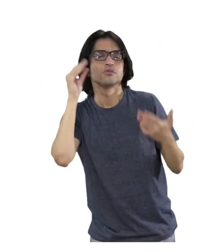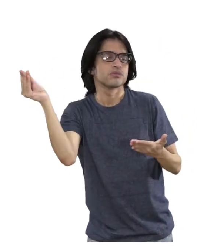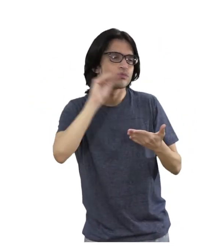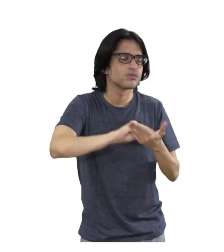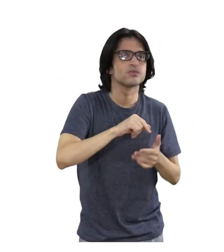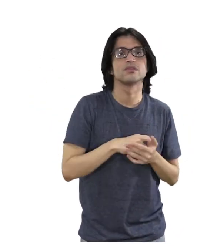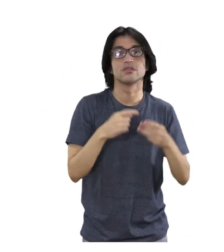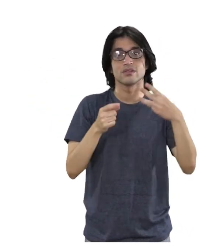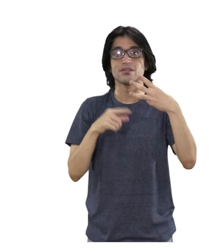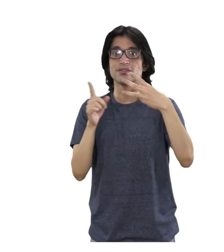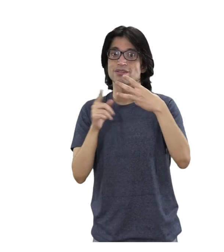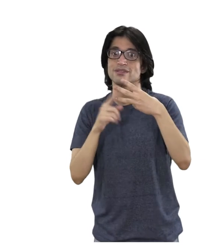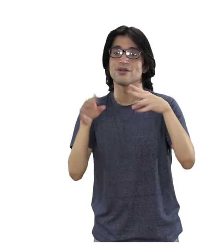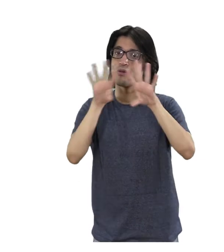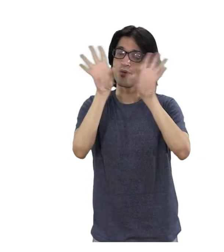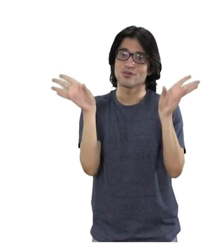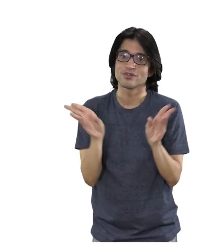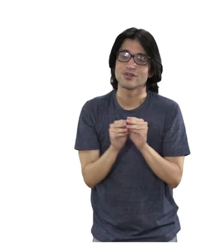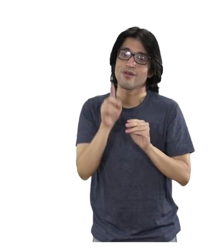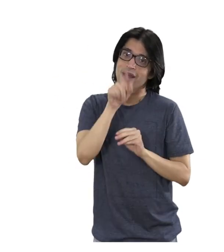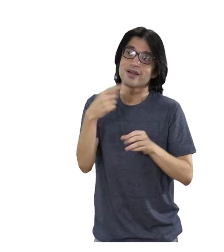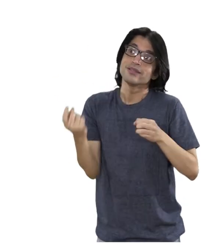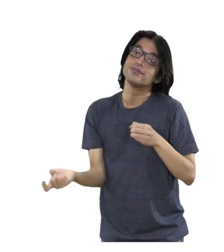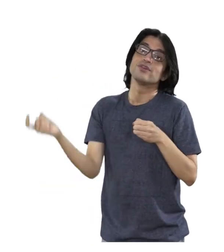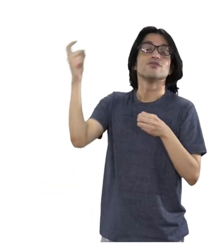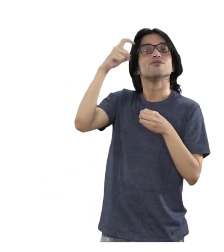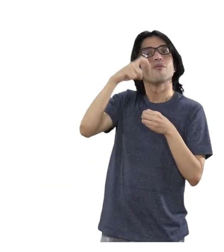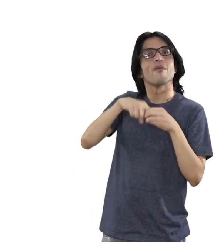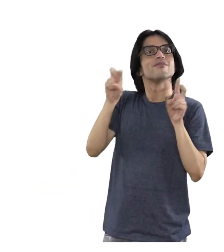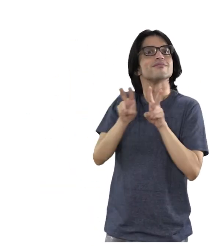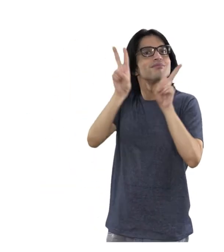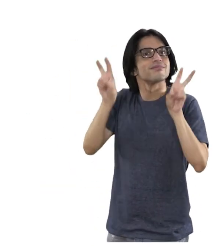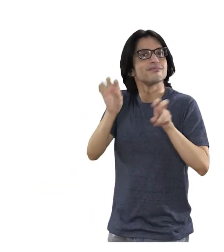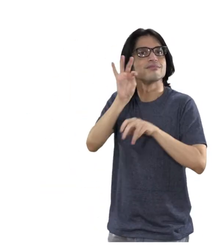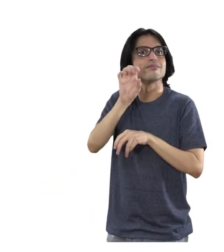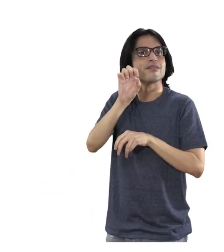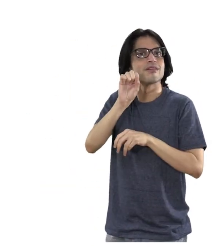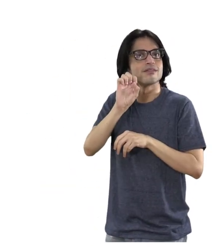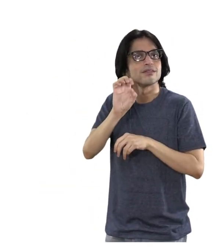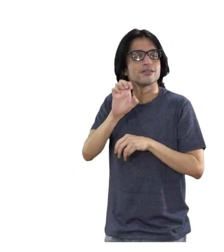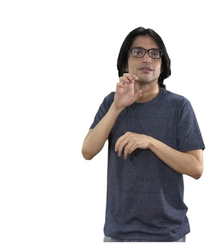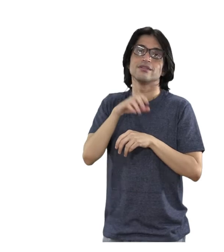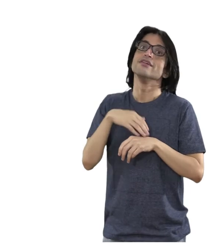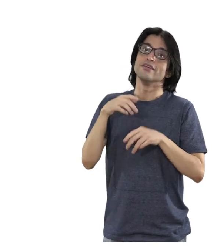ênfase, retomada da tese ou da proposta de intervenção social.